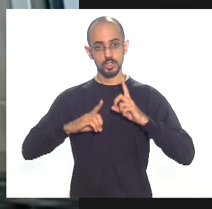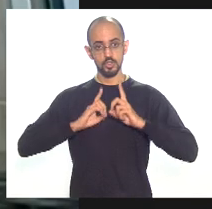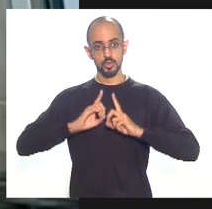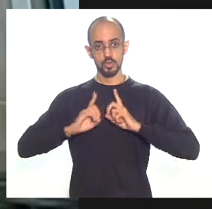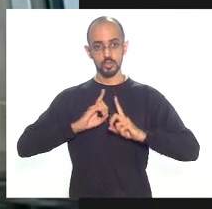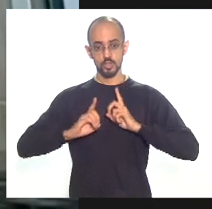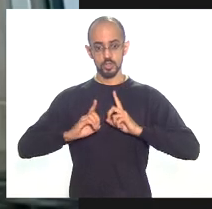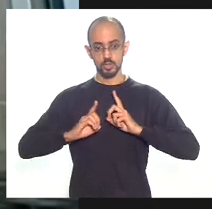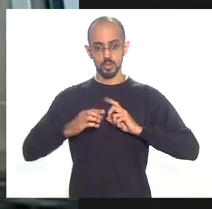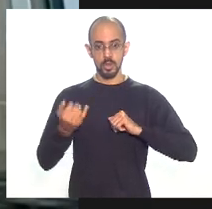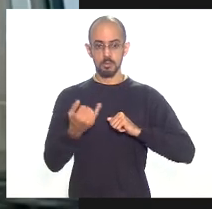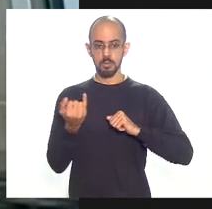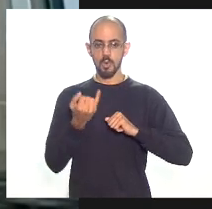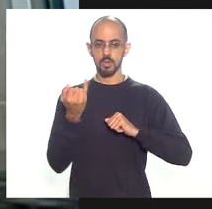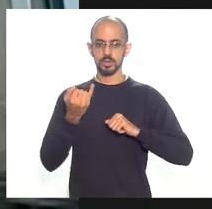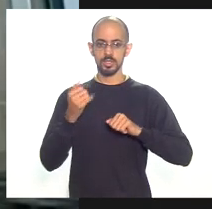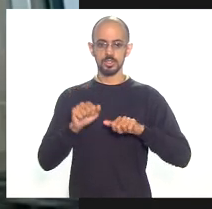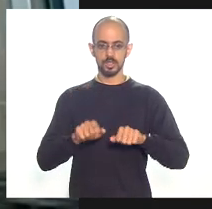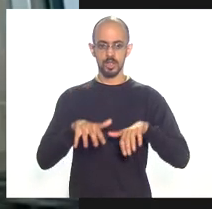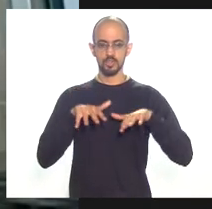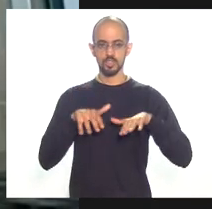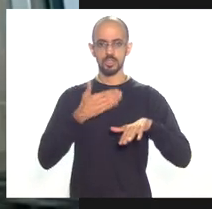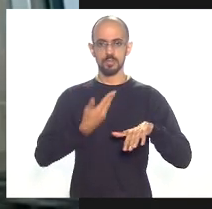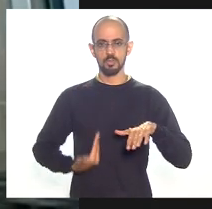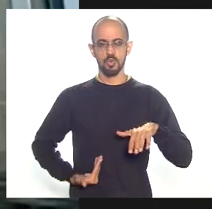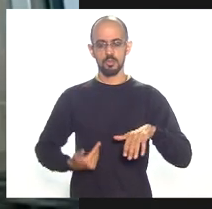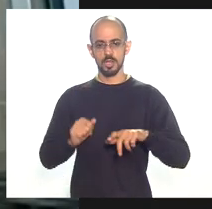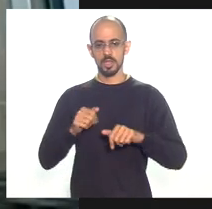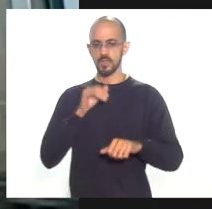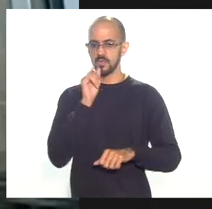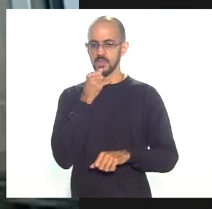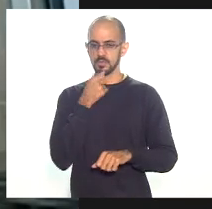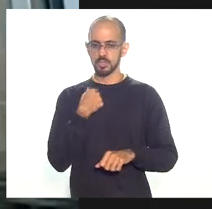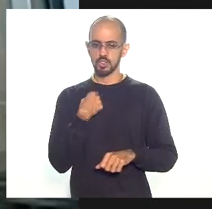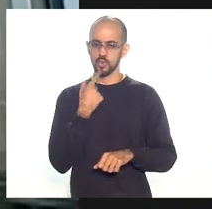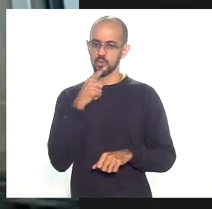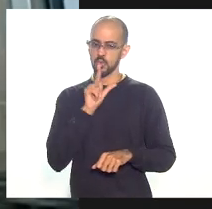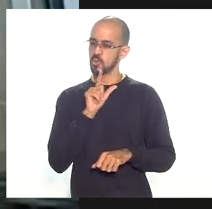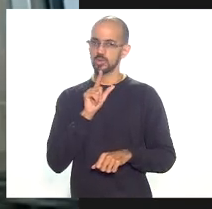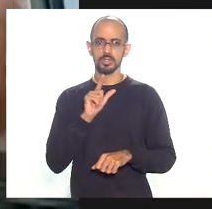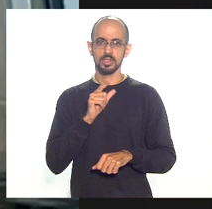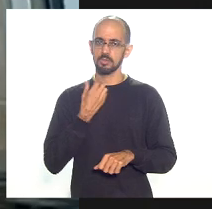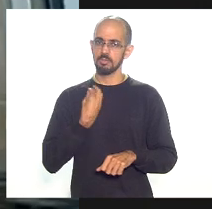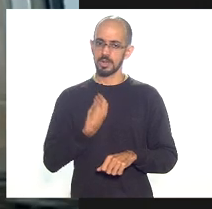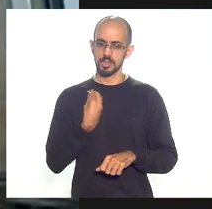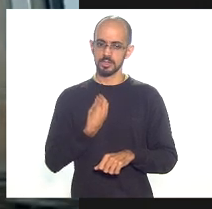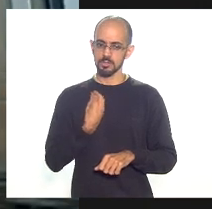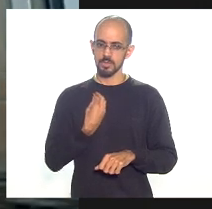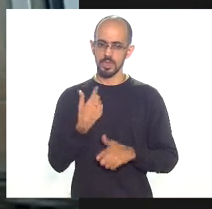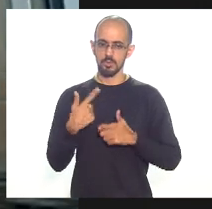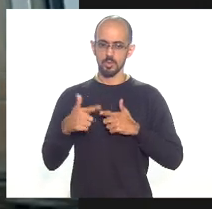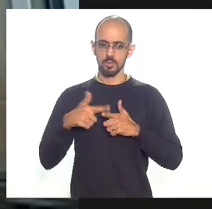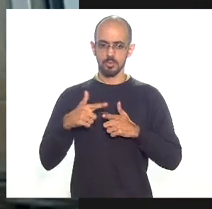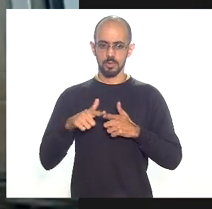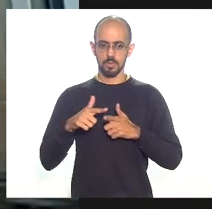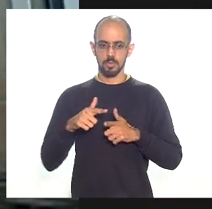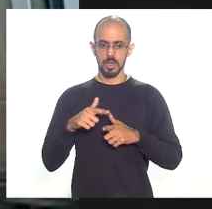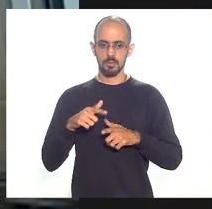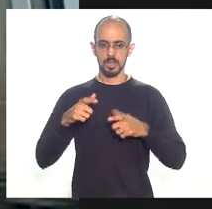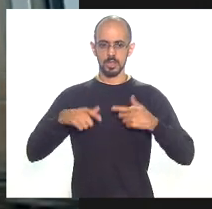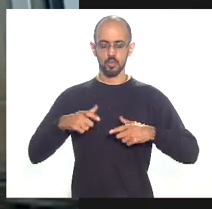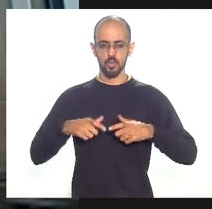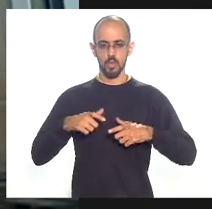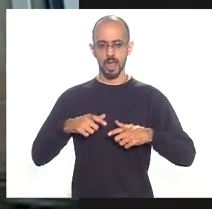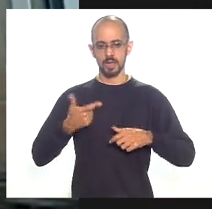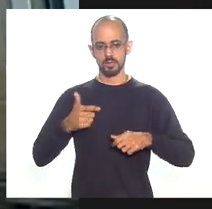de importante naquela audiência pública e que infelizmente eu não pude participar devido a problema de estar em um local onde não